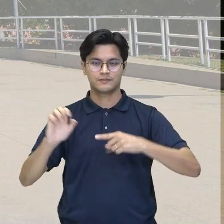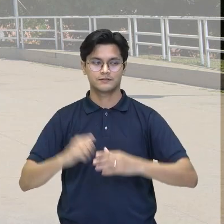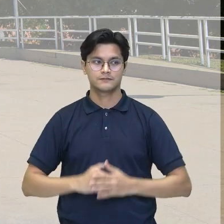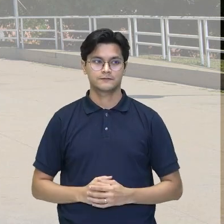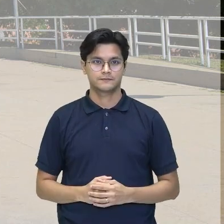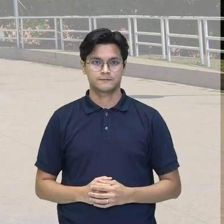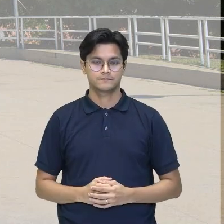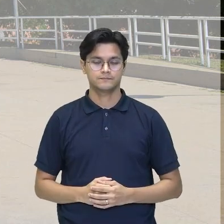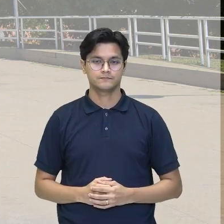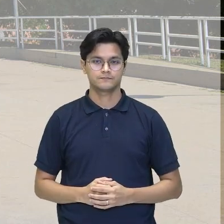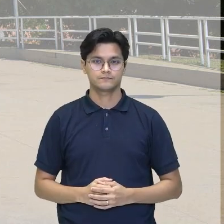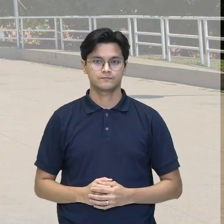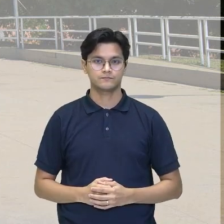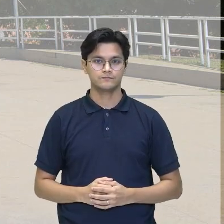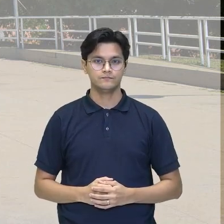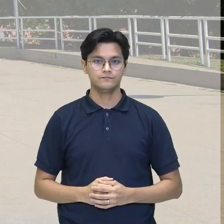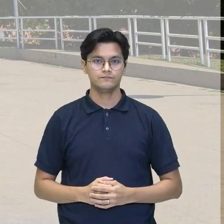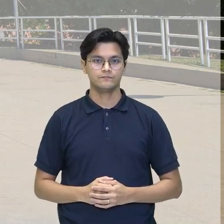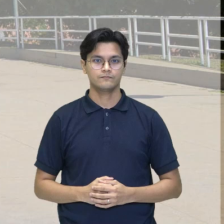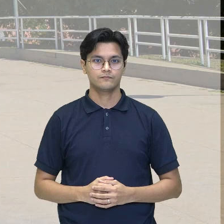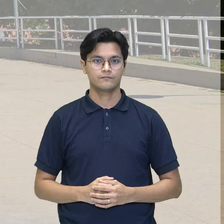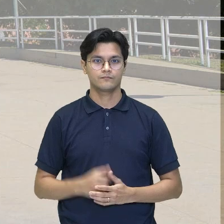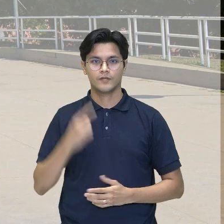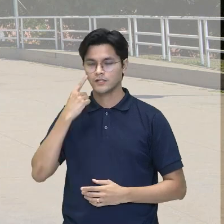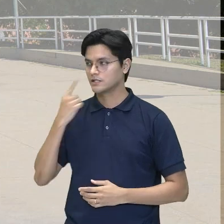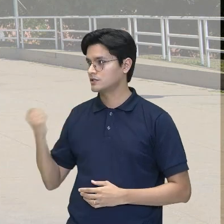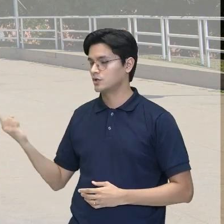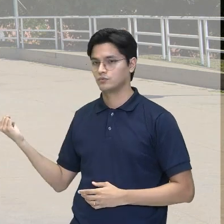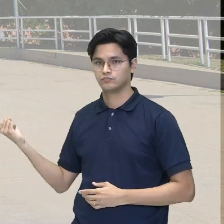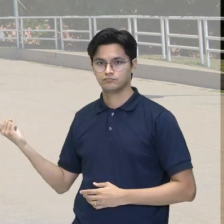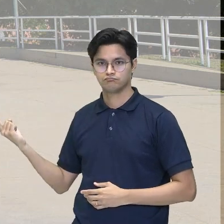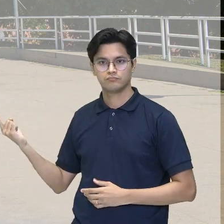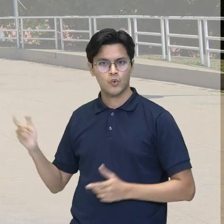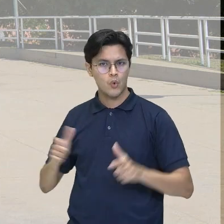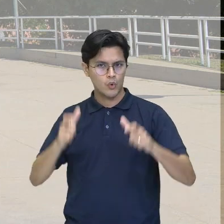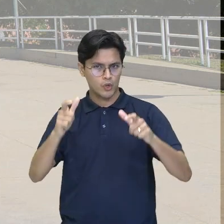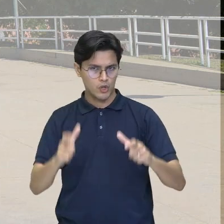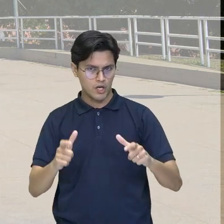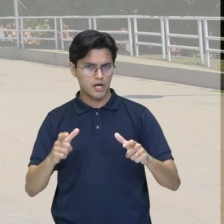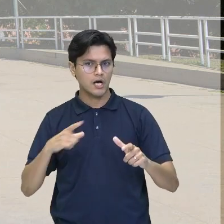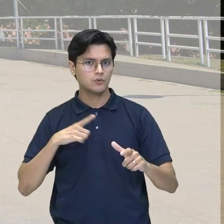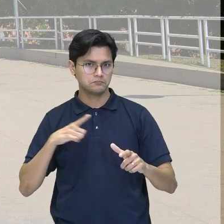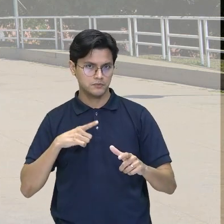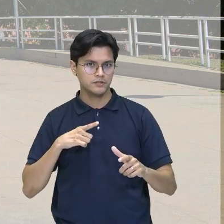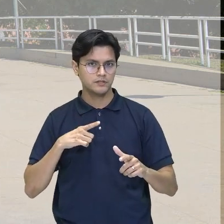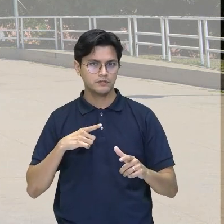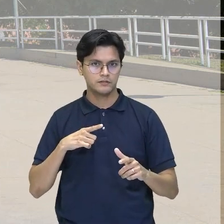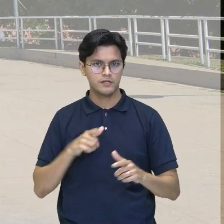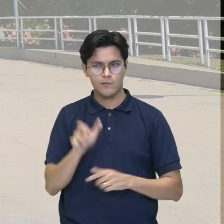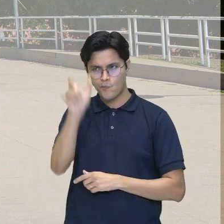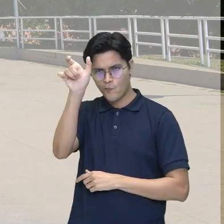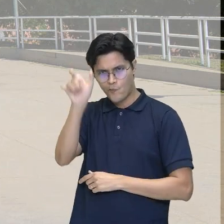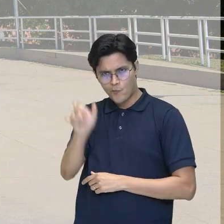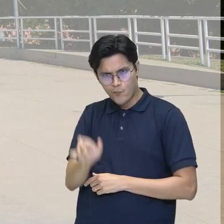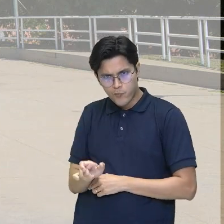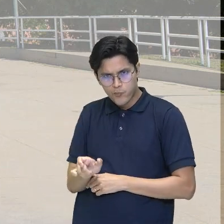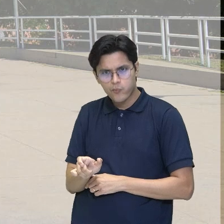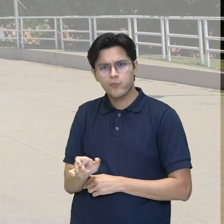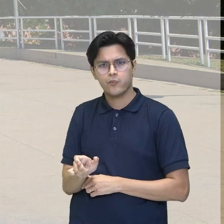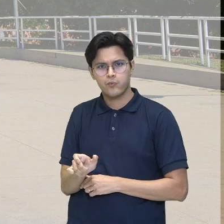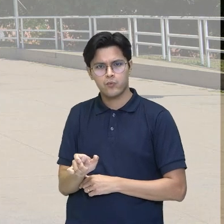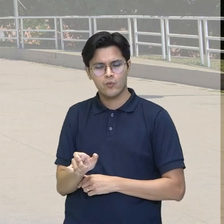Inclusive, esse local aqui, onde está esse monumento, lá na cidade de Macapá, ele é um